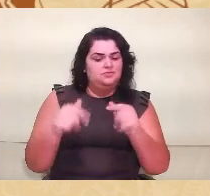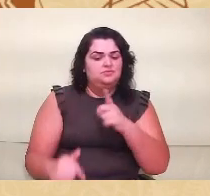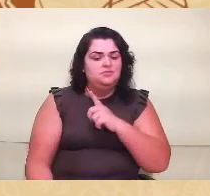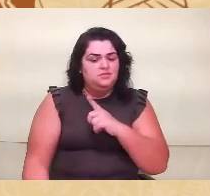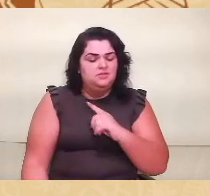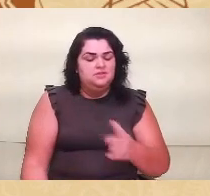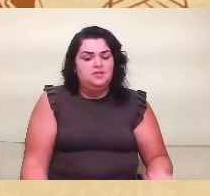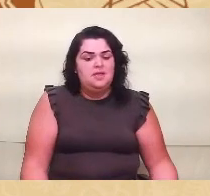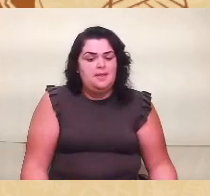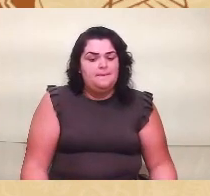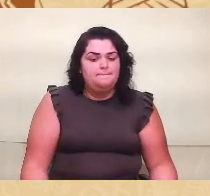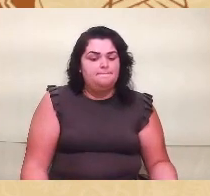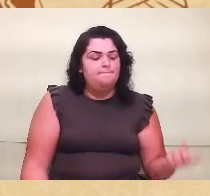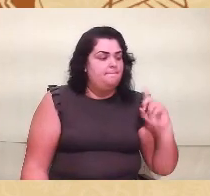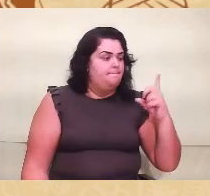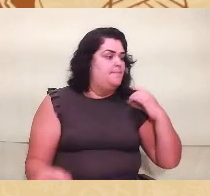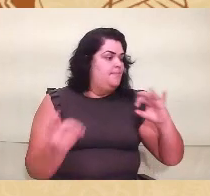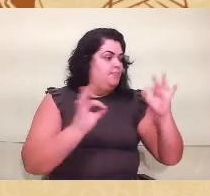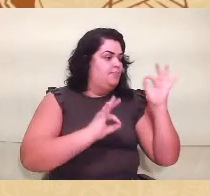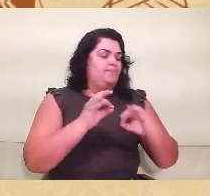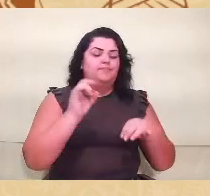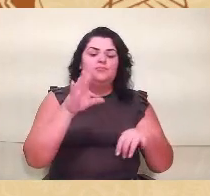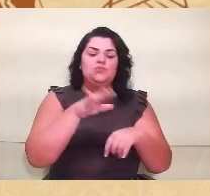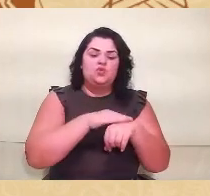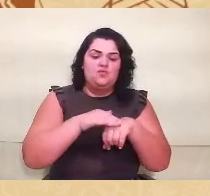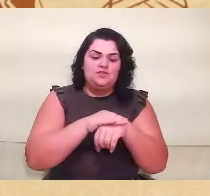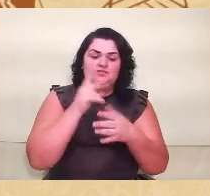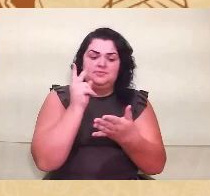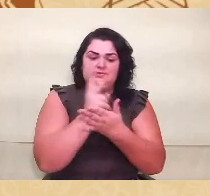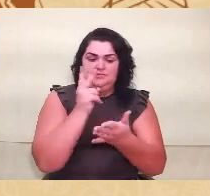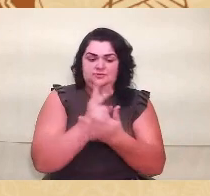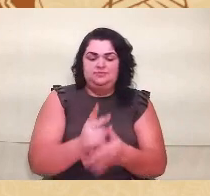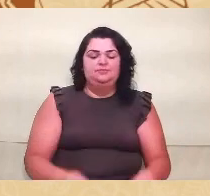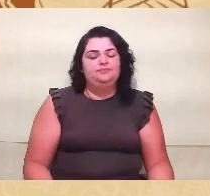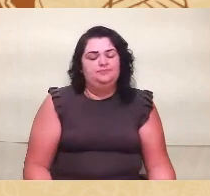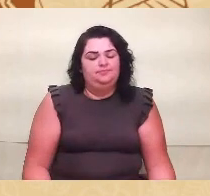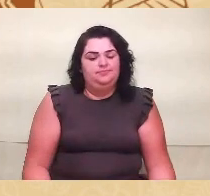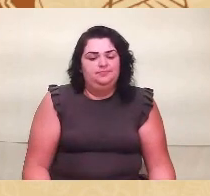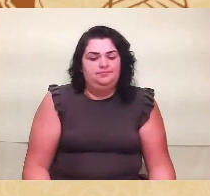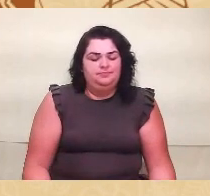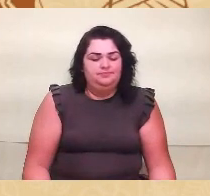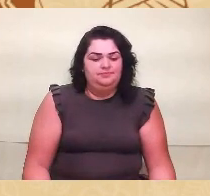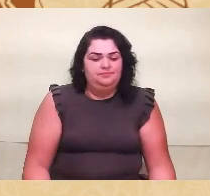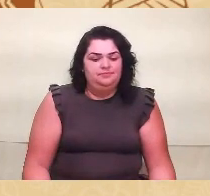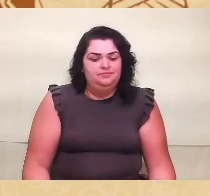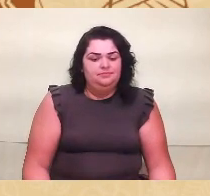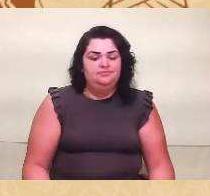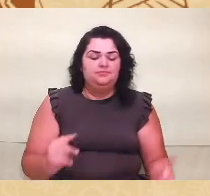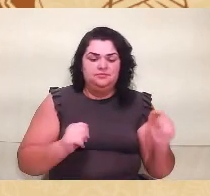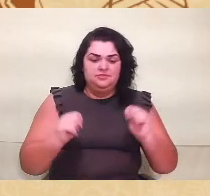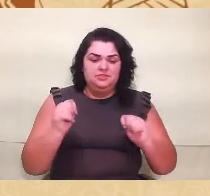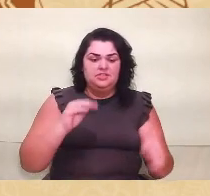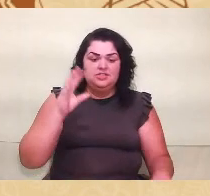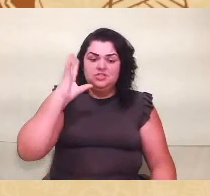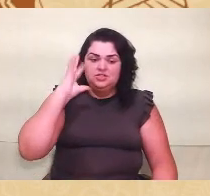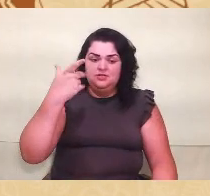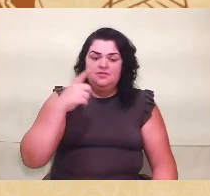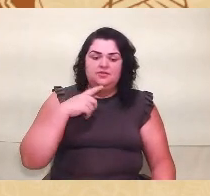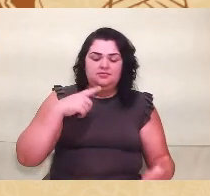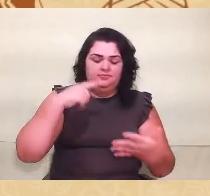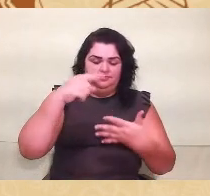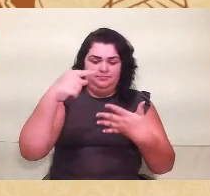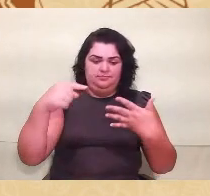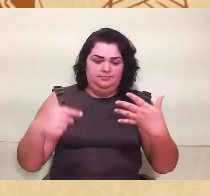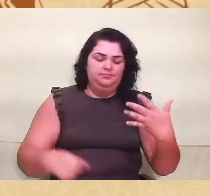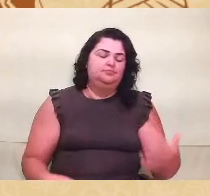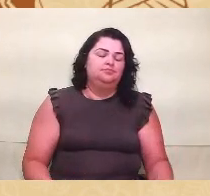Não é negociação, é conversação. É tudo conversado, dialogado, né? Para tentar resolver as arestas. Mas aí,